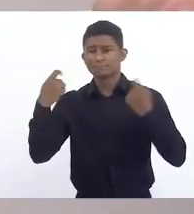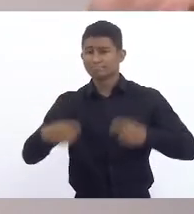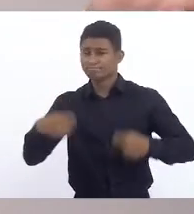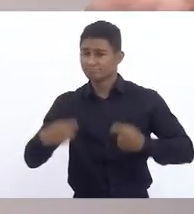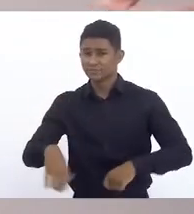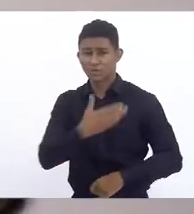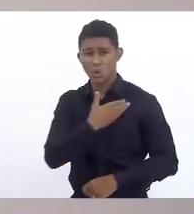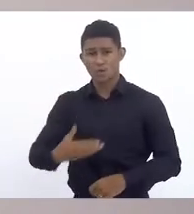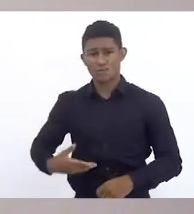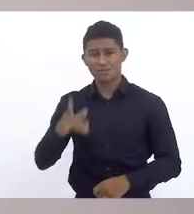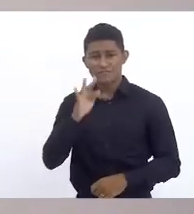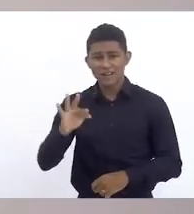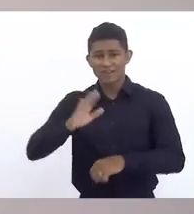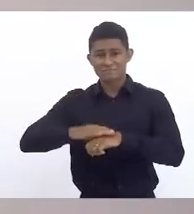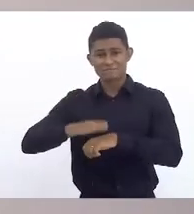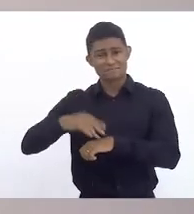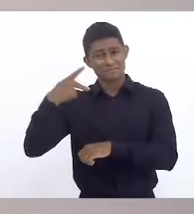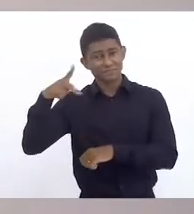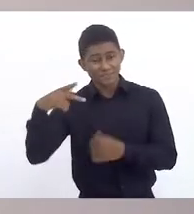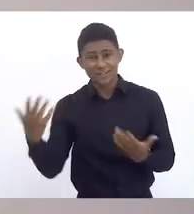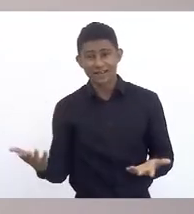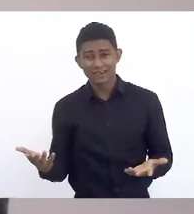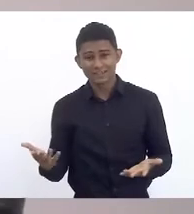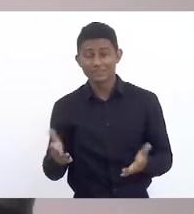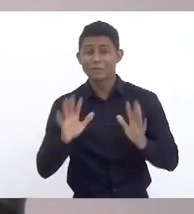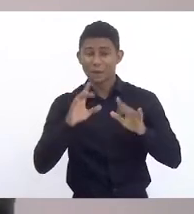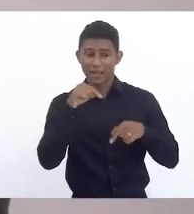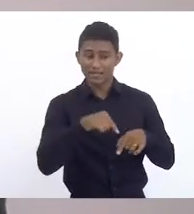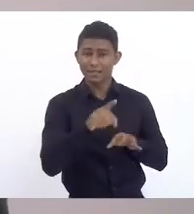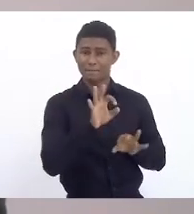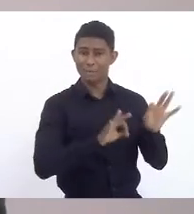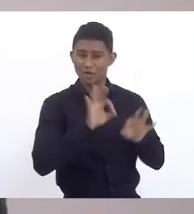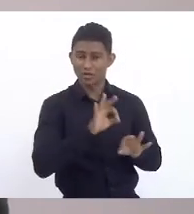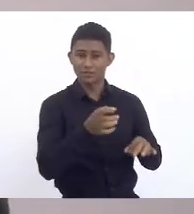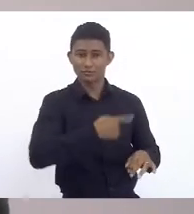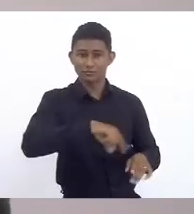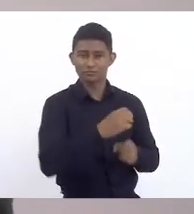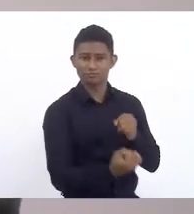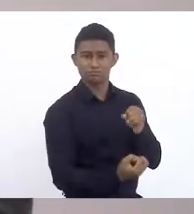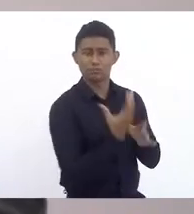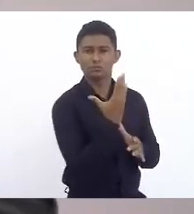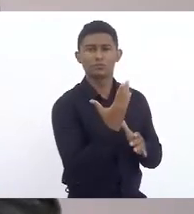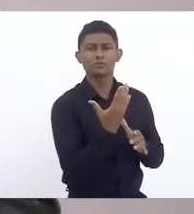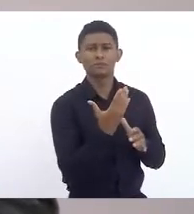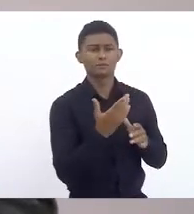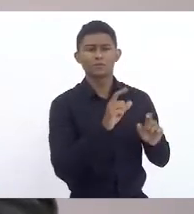Basta analisar o seguinte: estamos lançando um grande projeto de habitação chamado